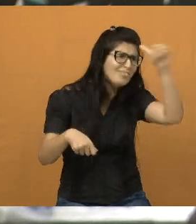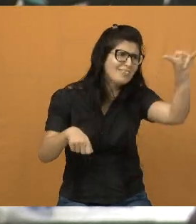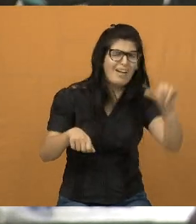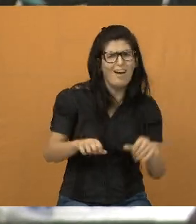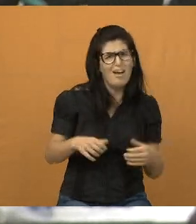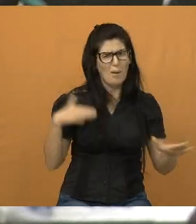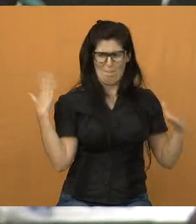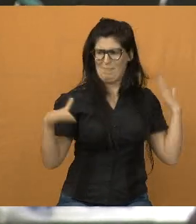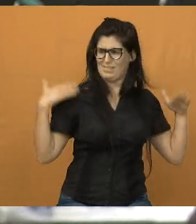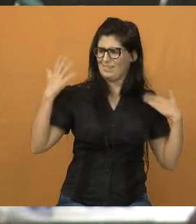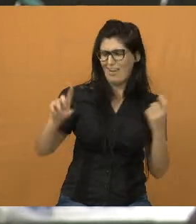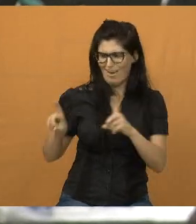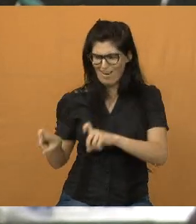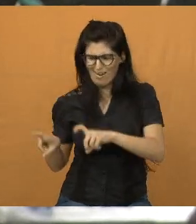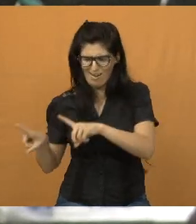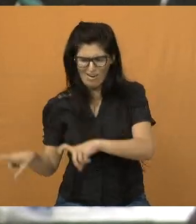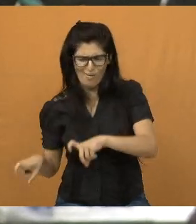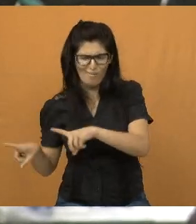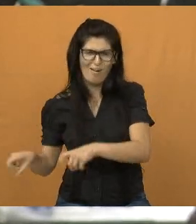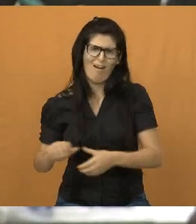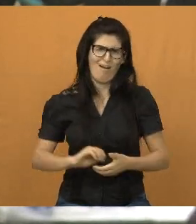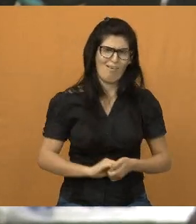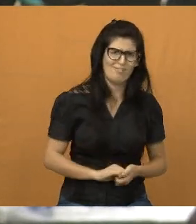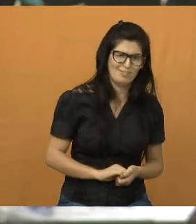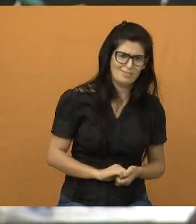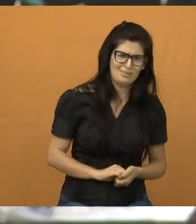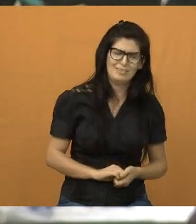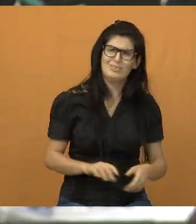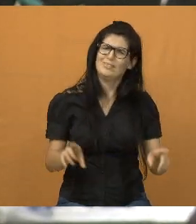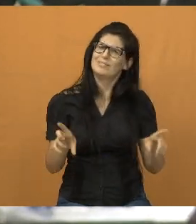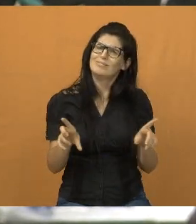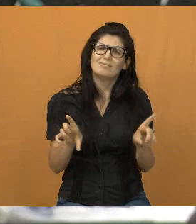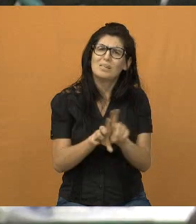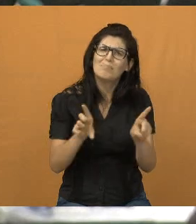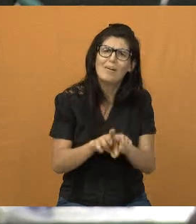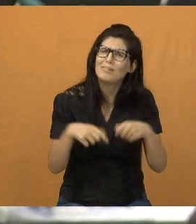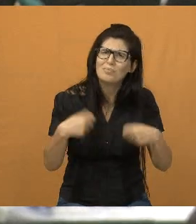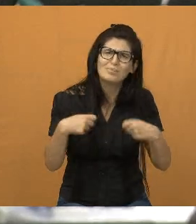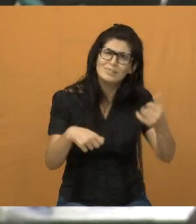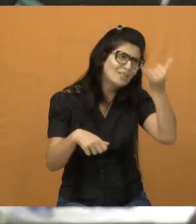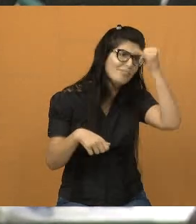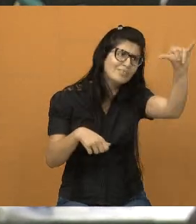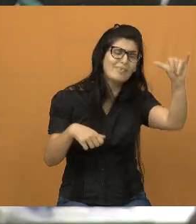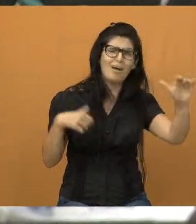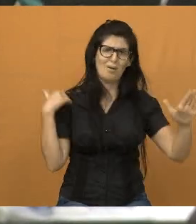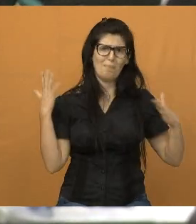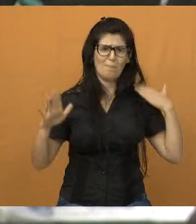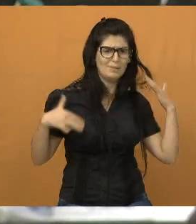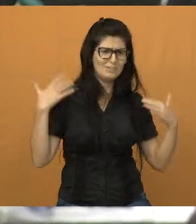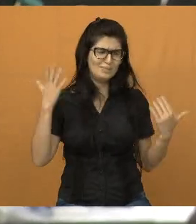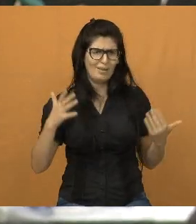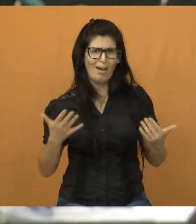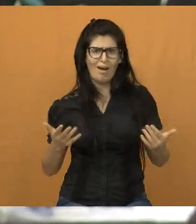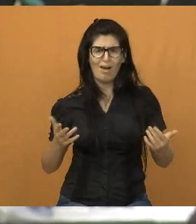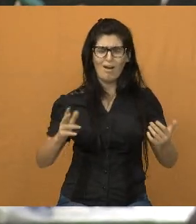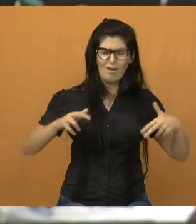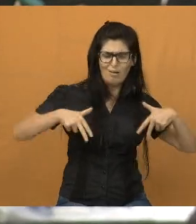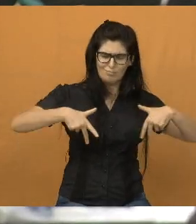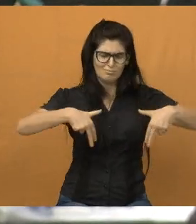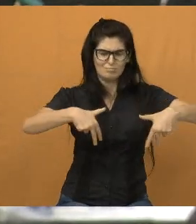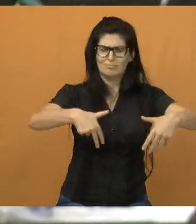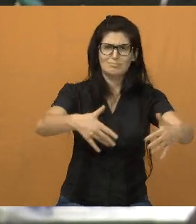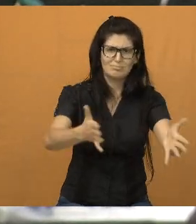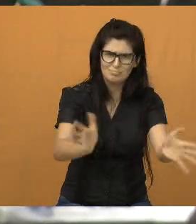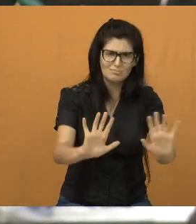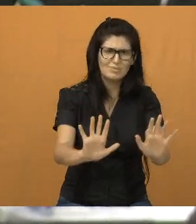também não vai deixar de ter o risco da febre amarela atingir o humano e estar propagando. Então, quando você não toma, além